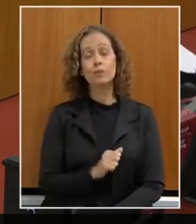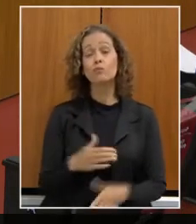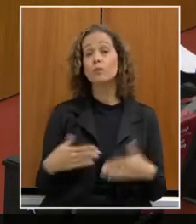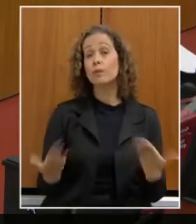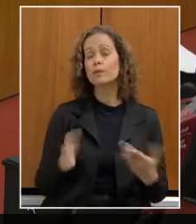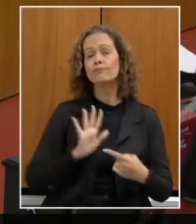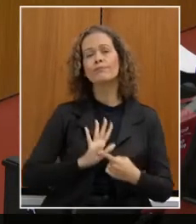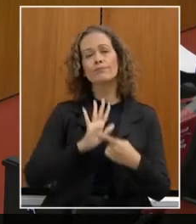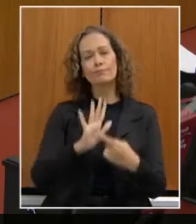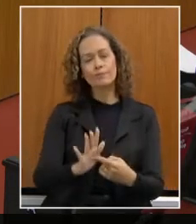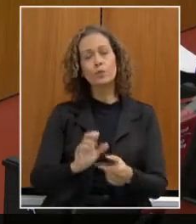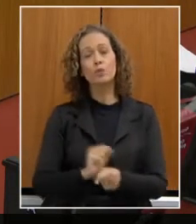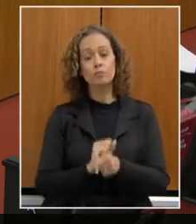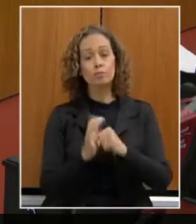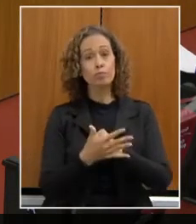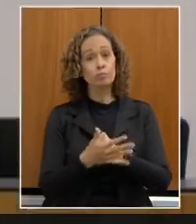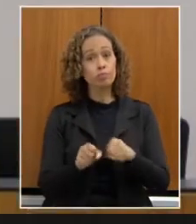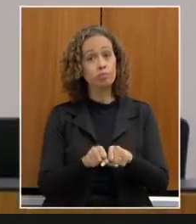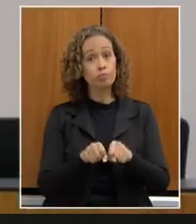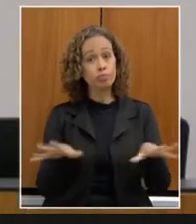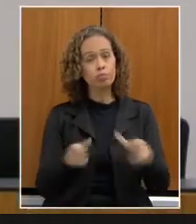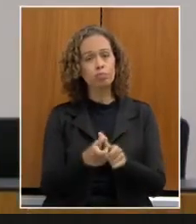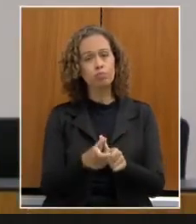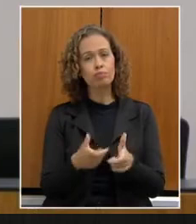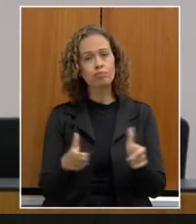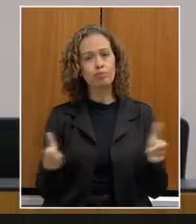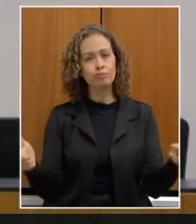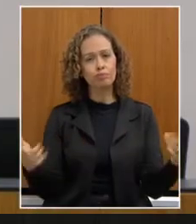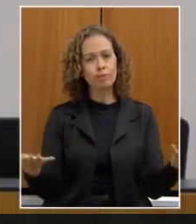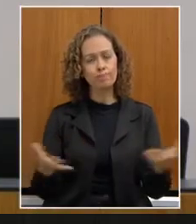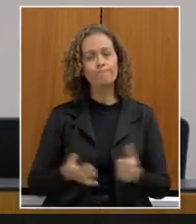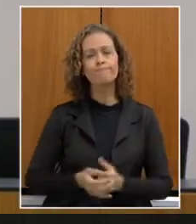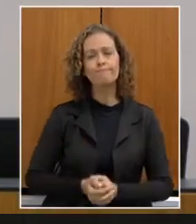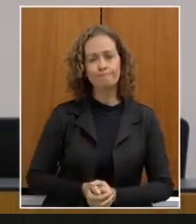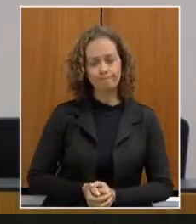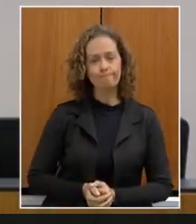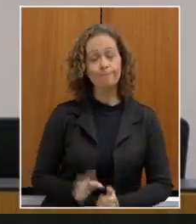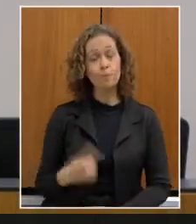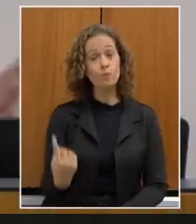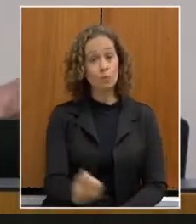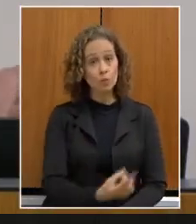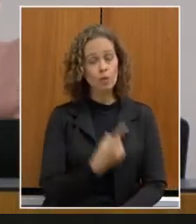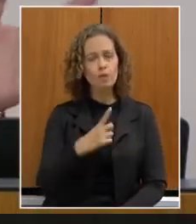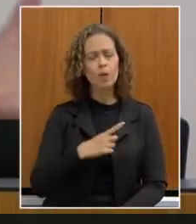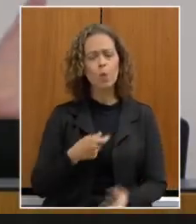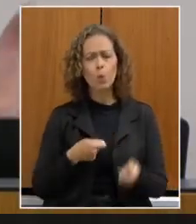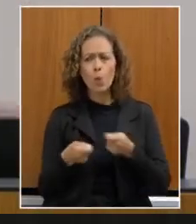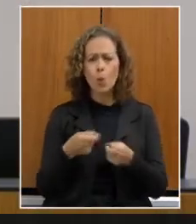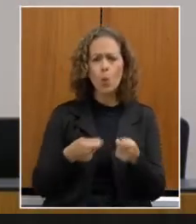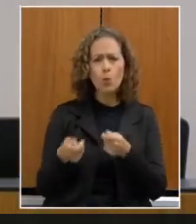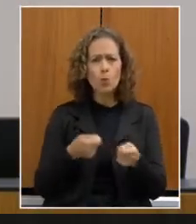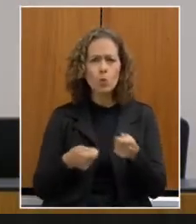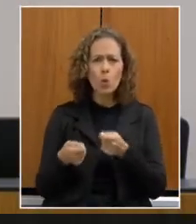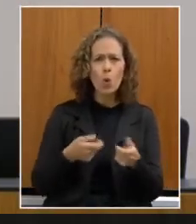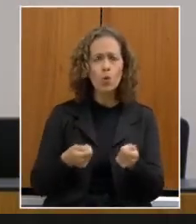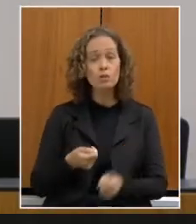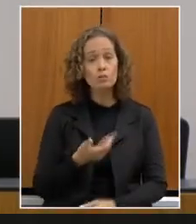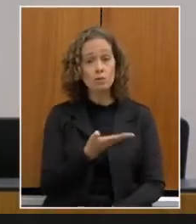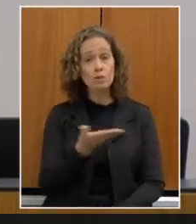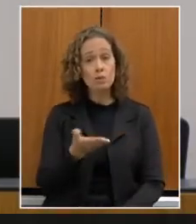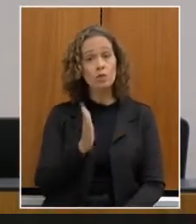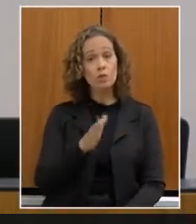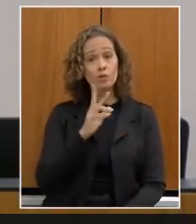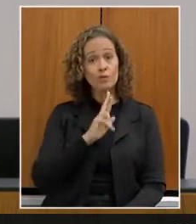aumento do número de casos. Só vamos ter um controle sobre isso, como o senhor disse, através da